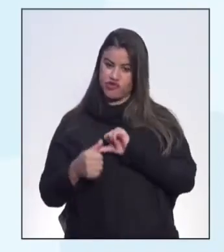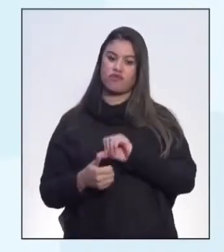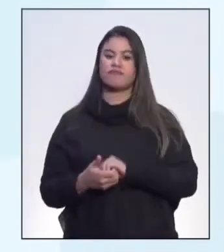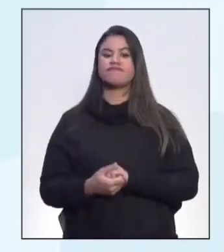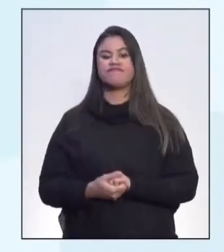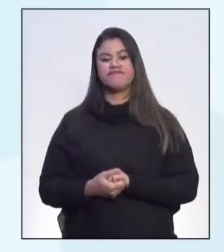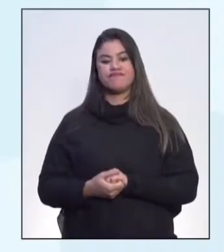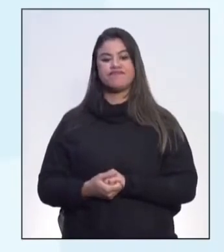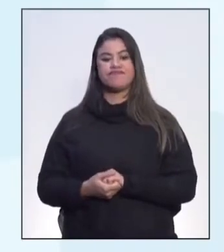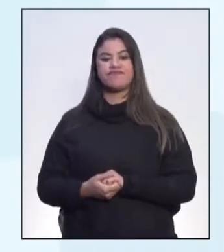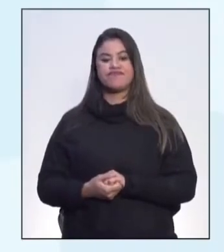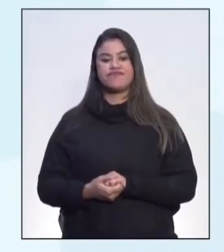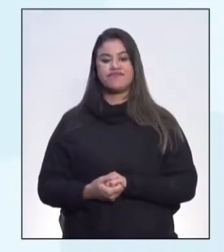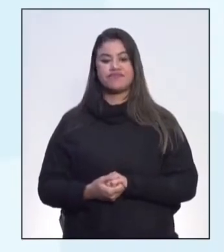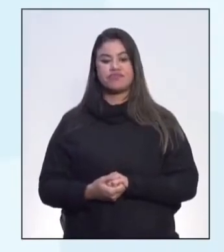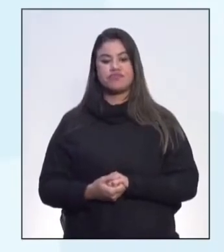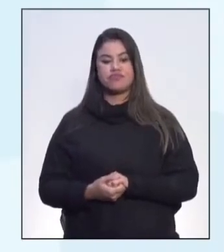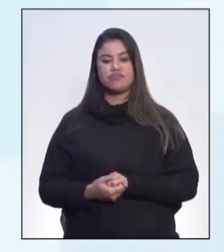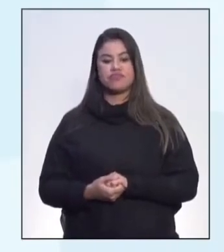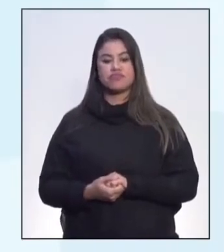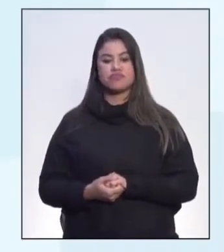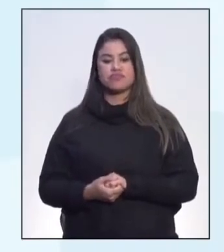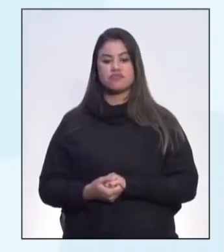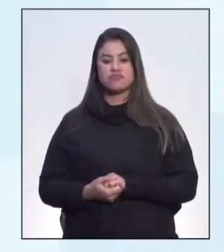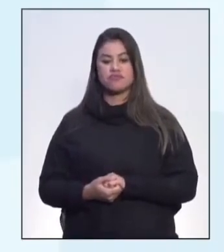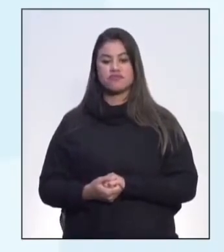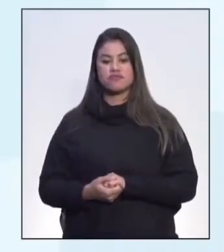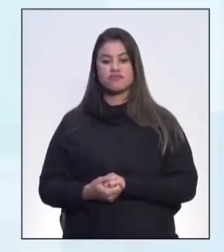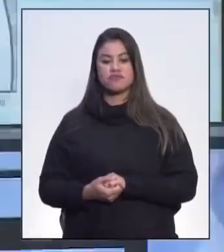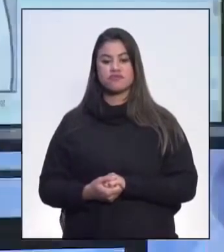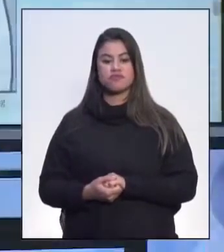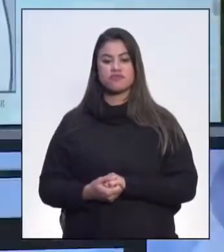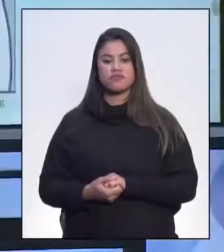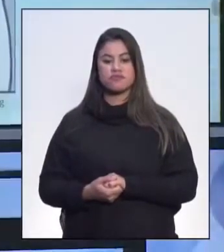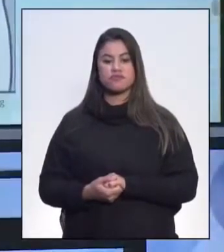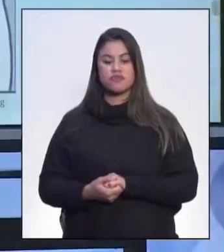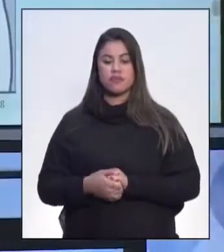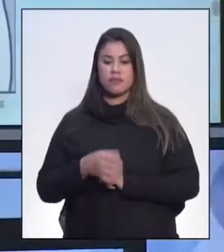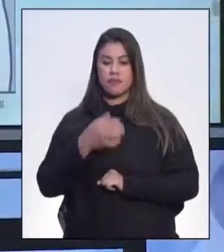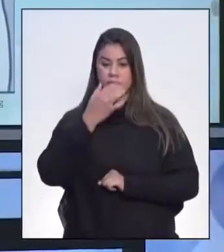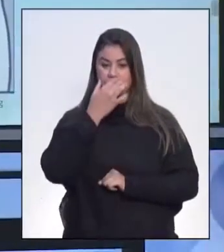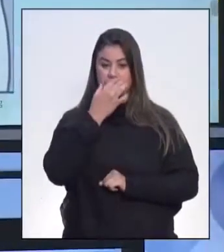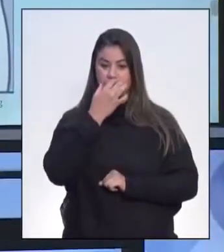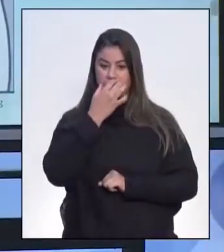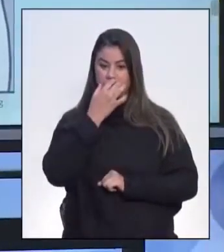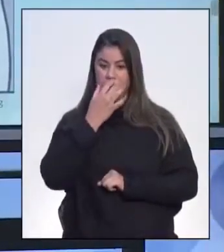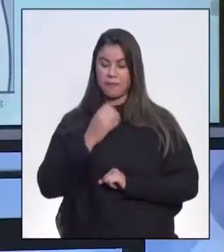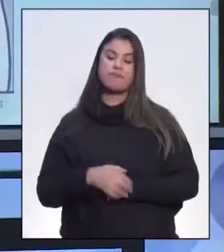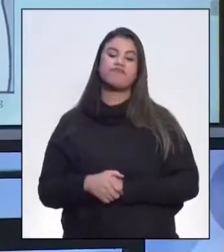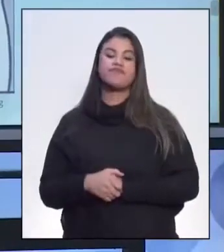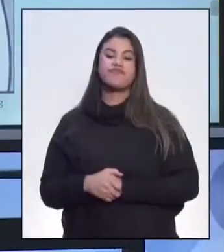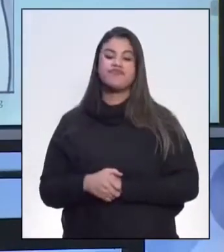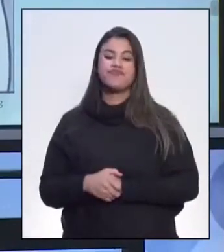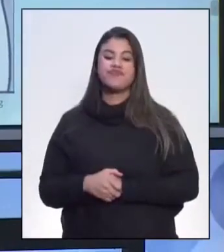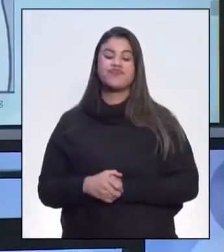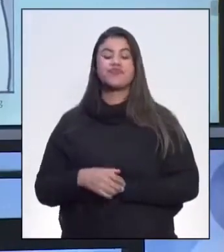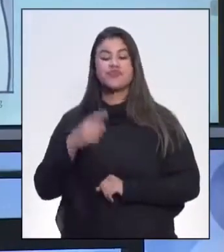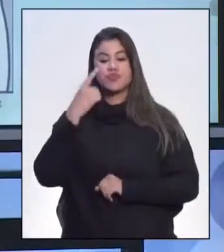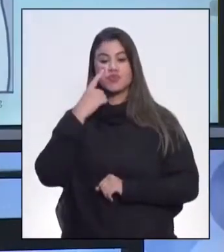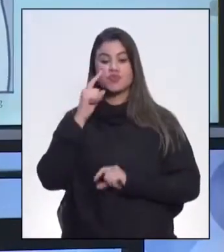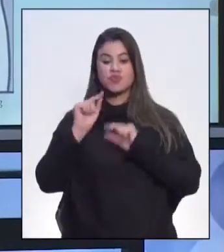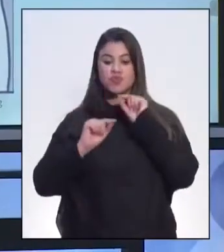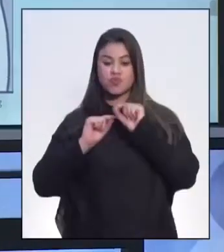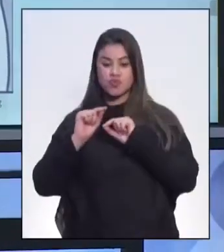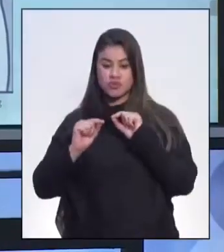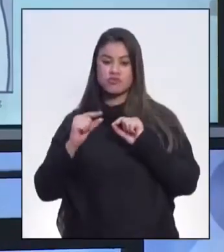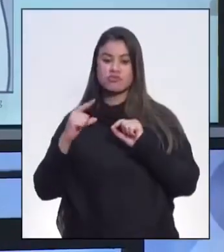trompa de falópio, tá bom? Se puder voltar para mim aqui, por favor. Então, assim, ó, basicamente, aqui está o sistema